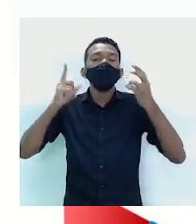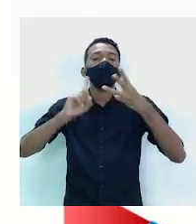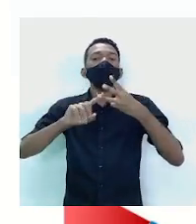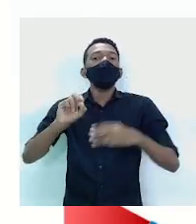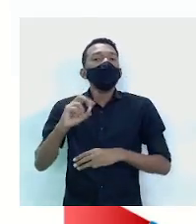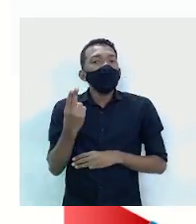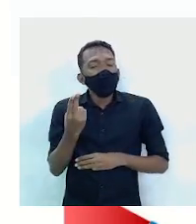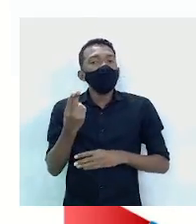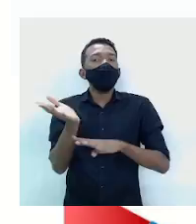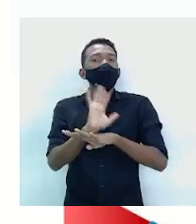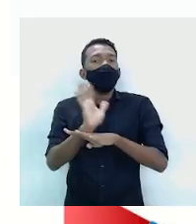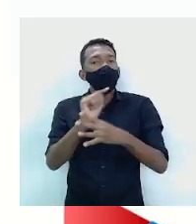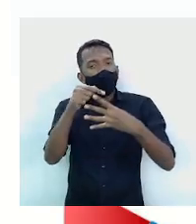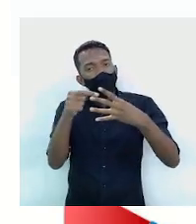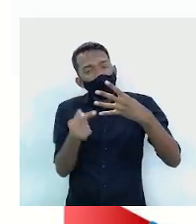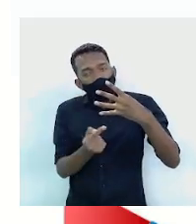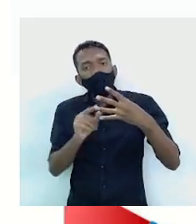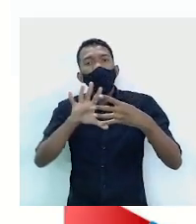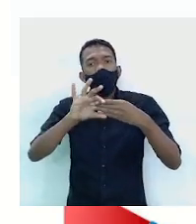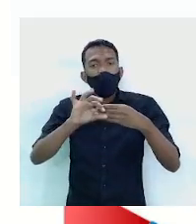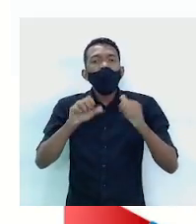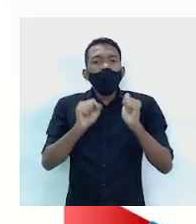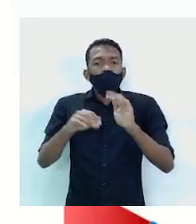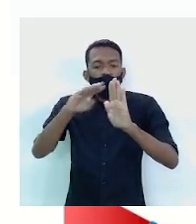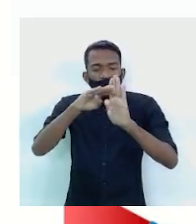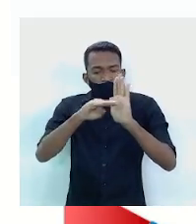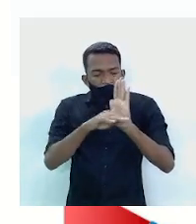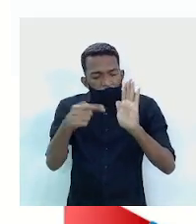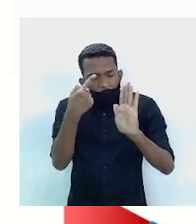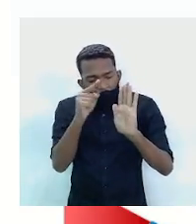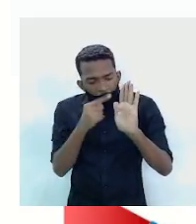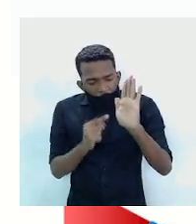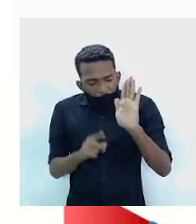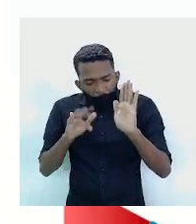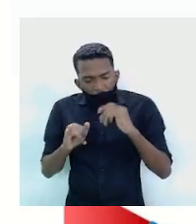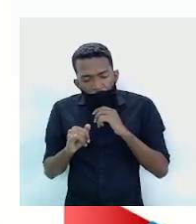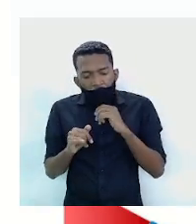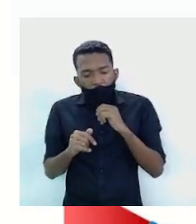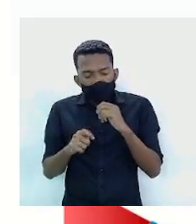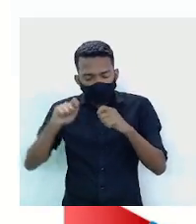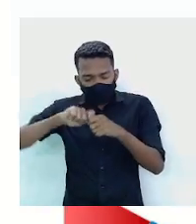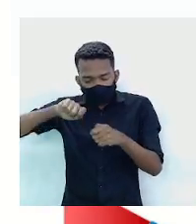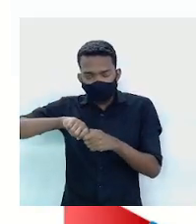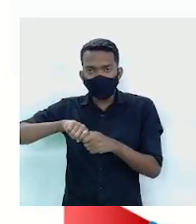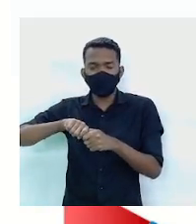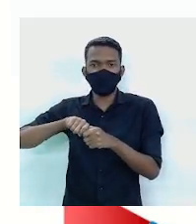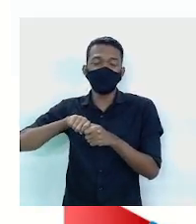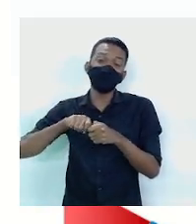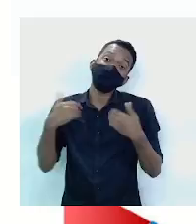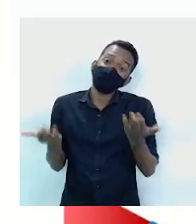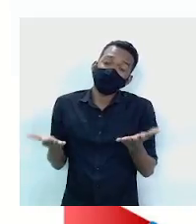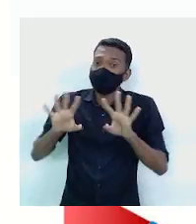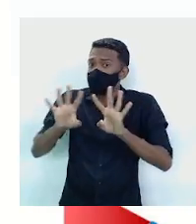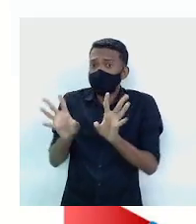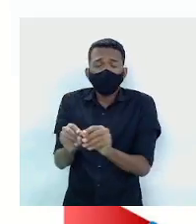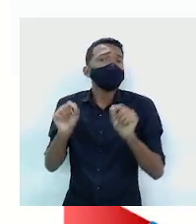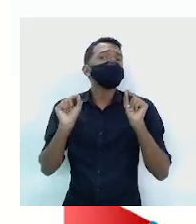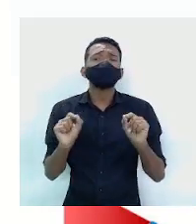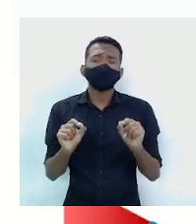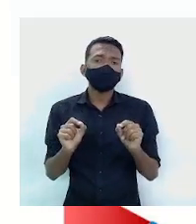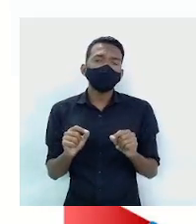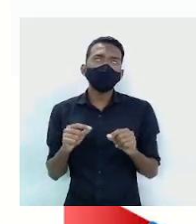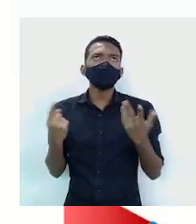cinematográfico com as indicações necessárias para a sua realização. Então, seria basicamente o que, gente?